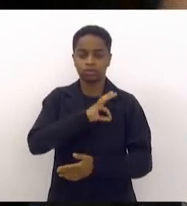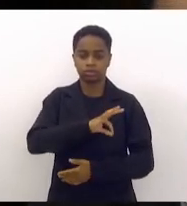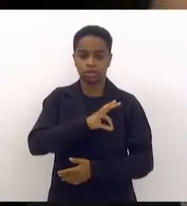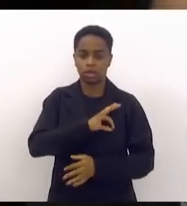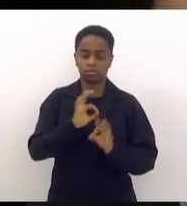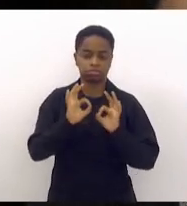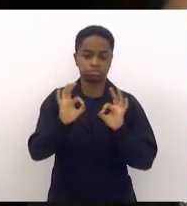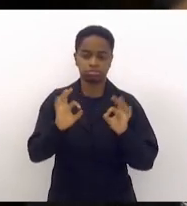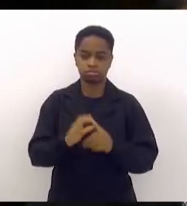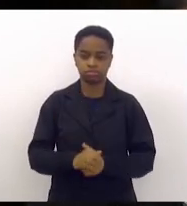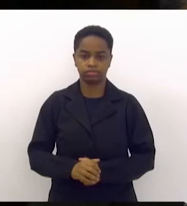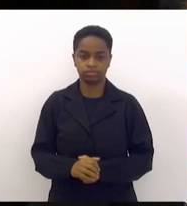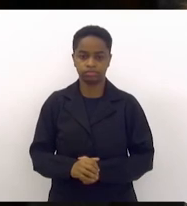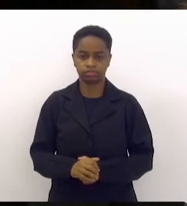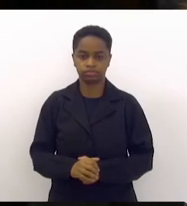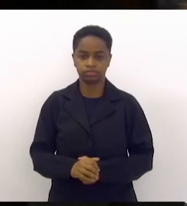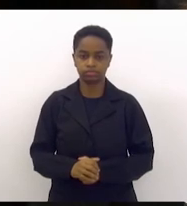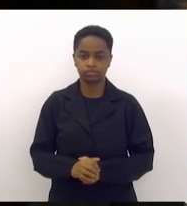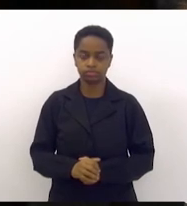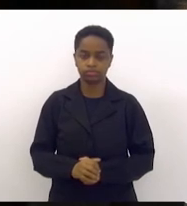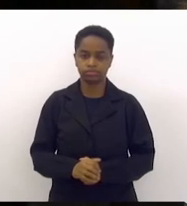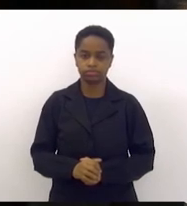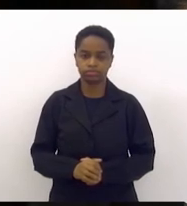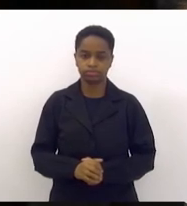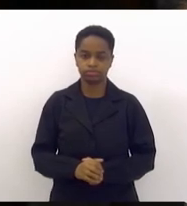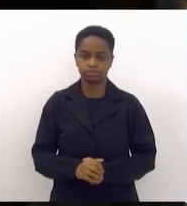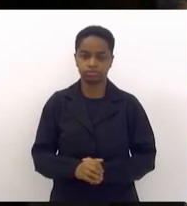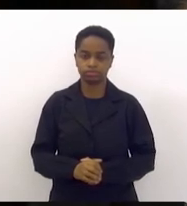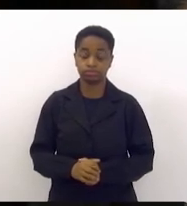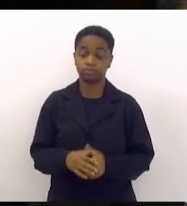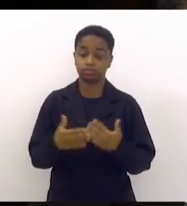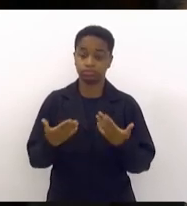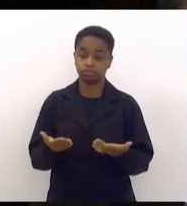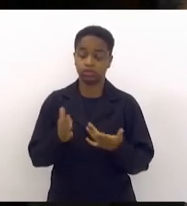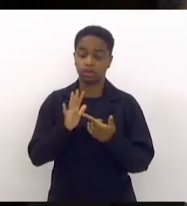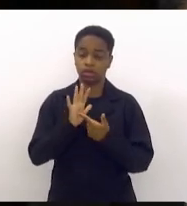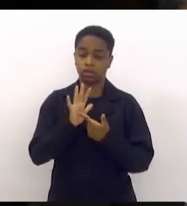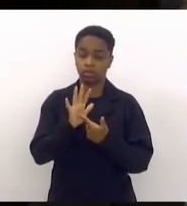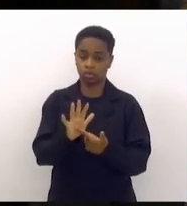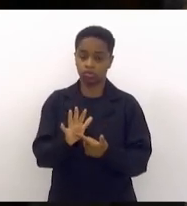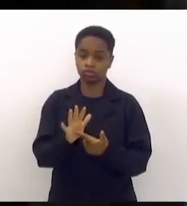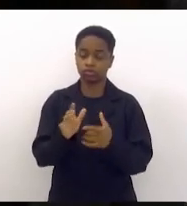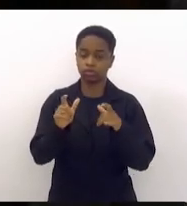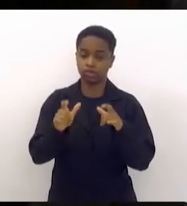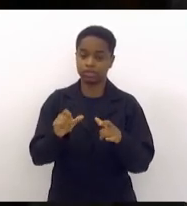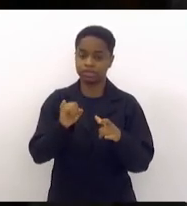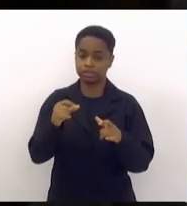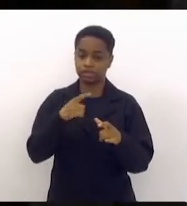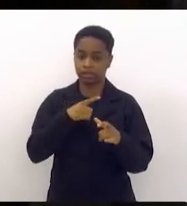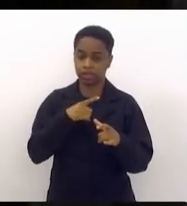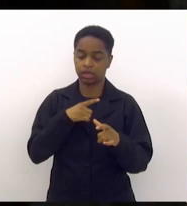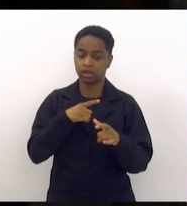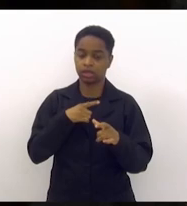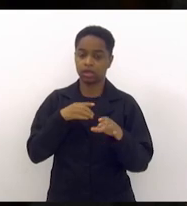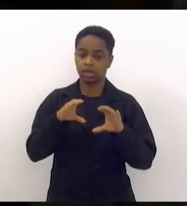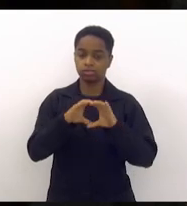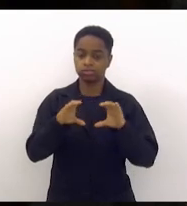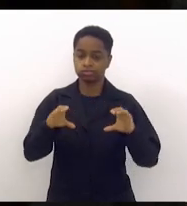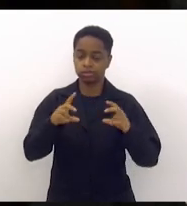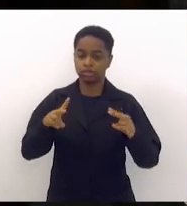paga aos a aos empregados estaleiros Isso mostra que num local onde tem um Estaleiro acontece a